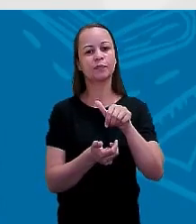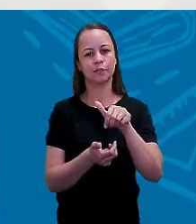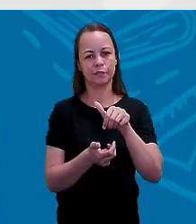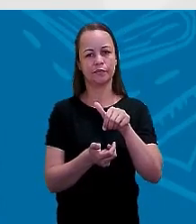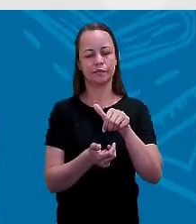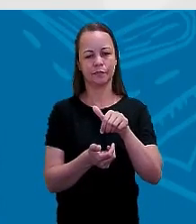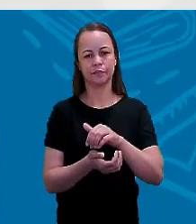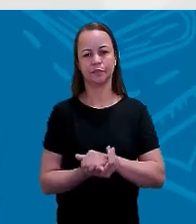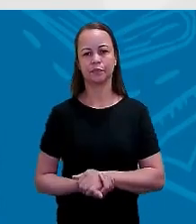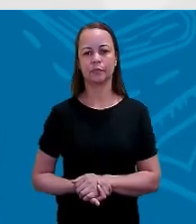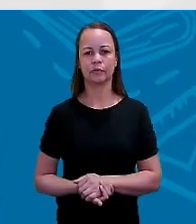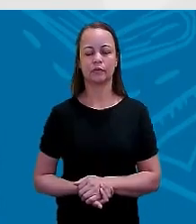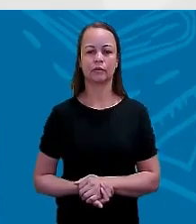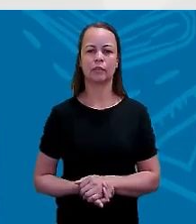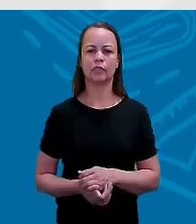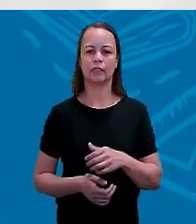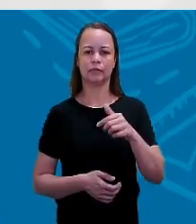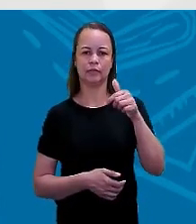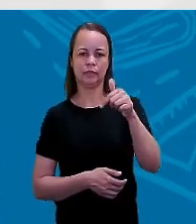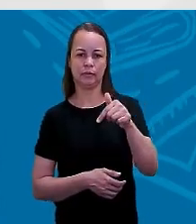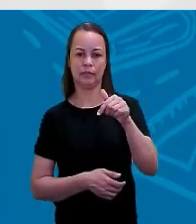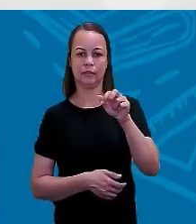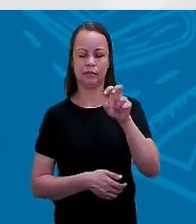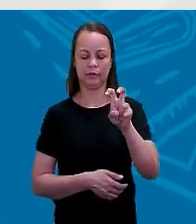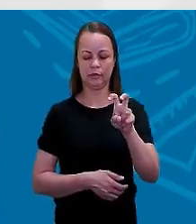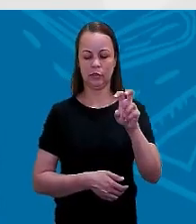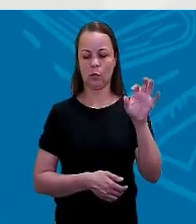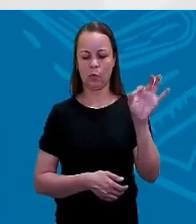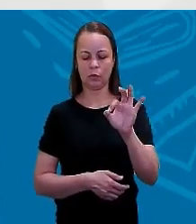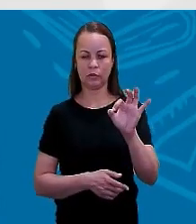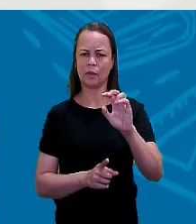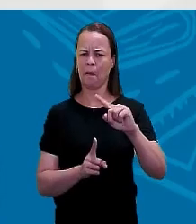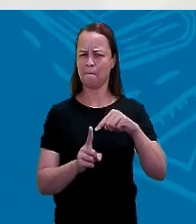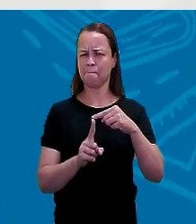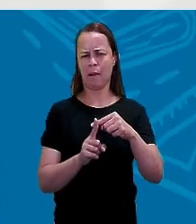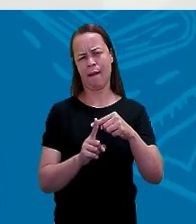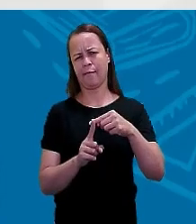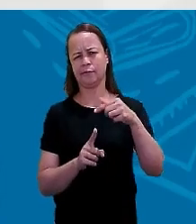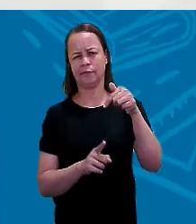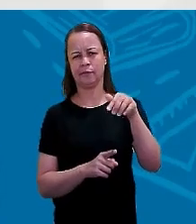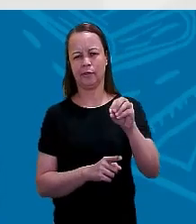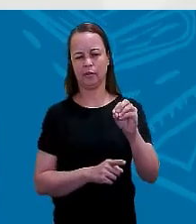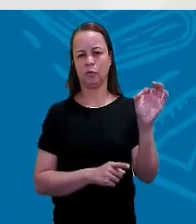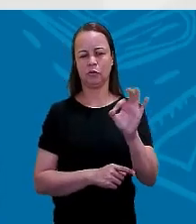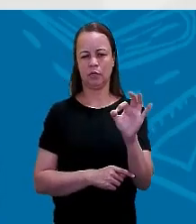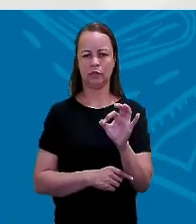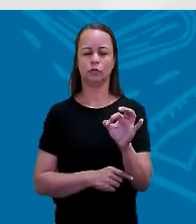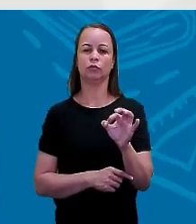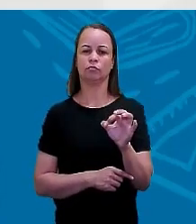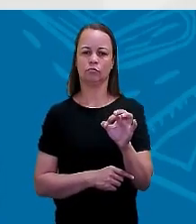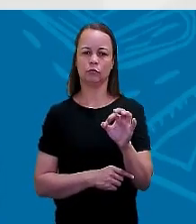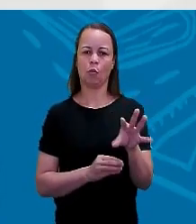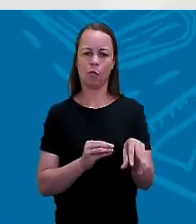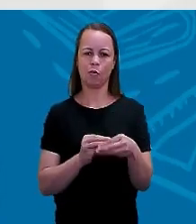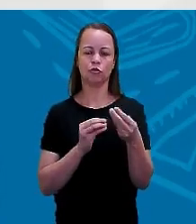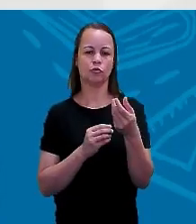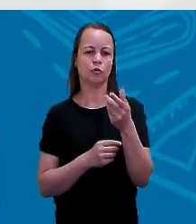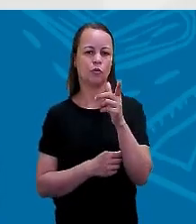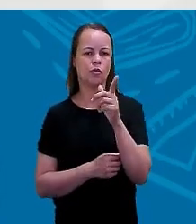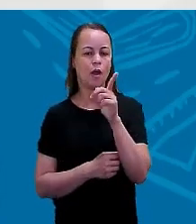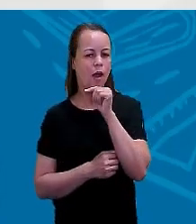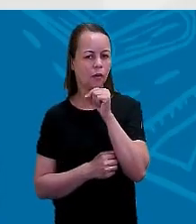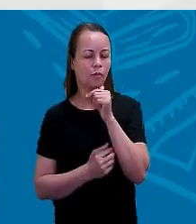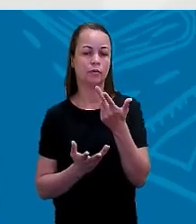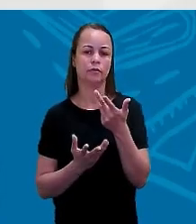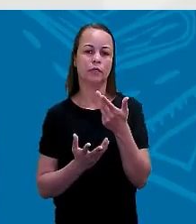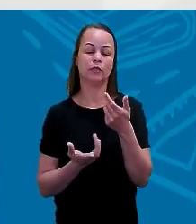certo? Cerca de 75%, mais de 70% do nosso planeta é composto por água. No entanto,